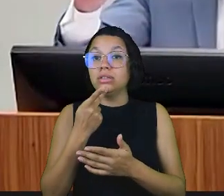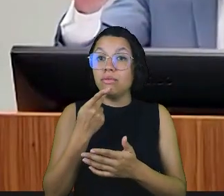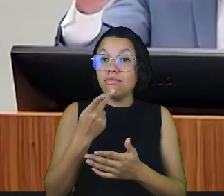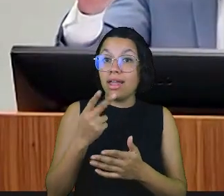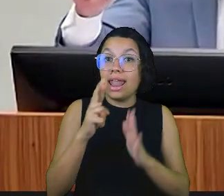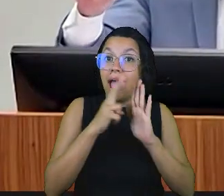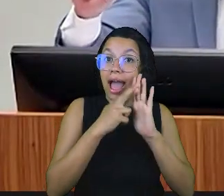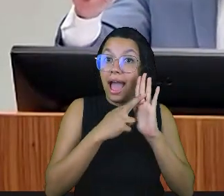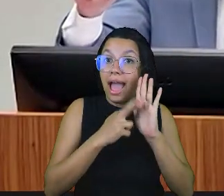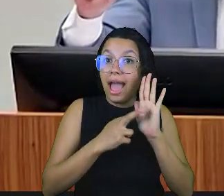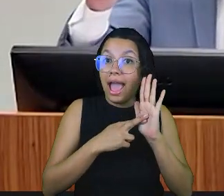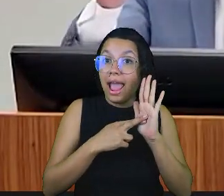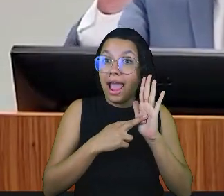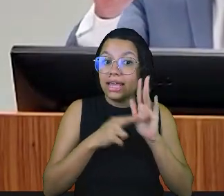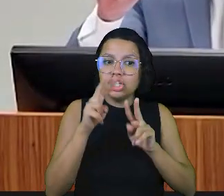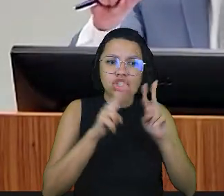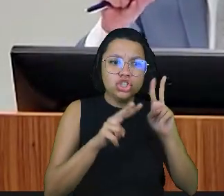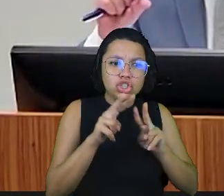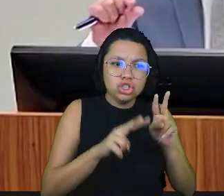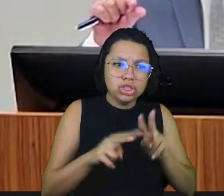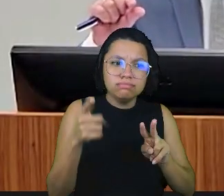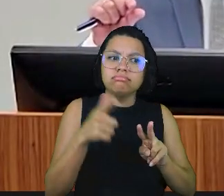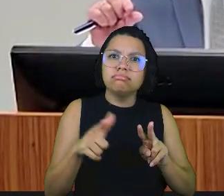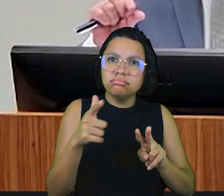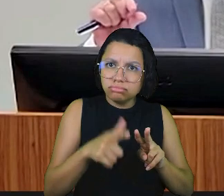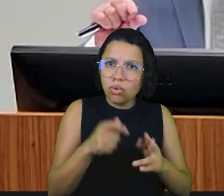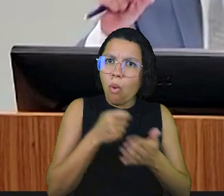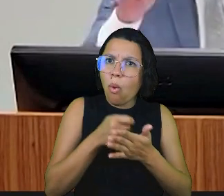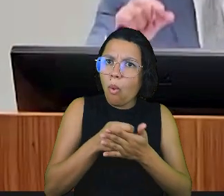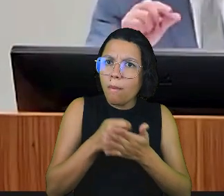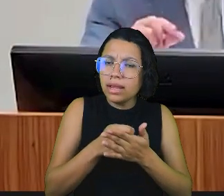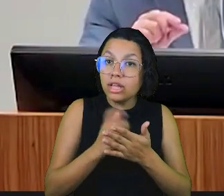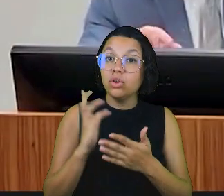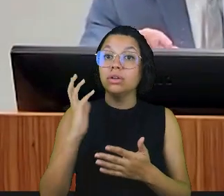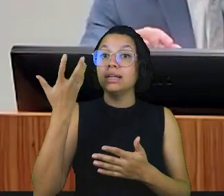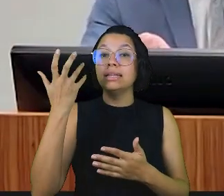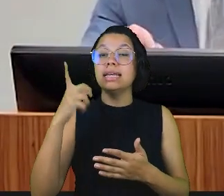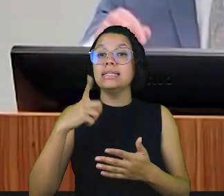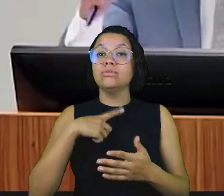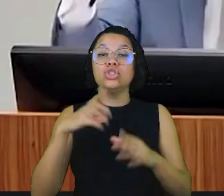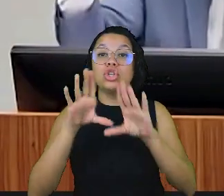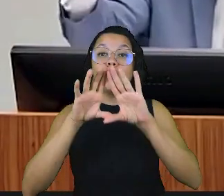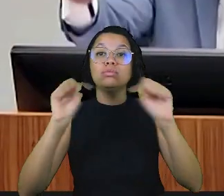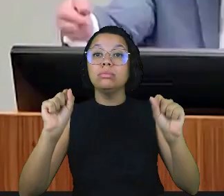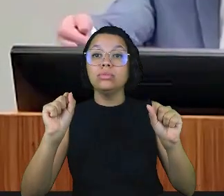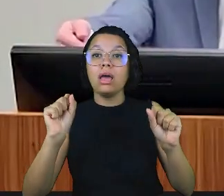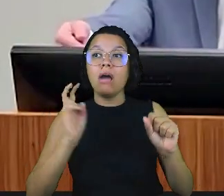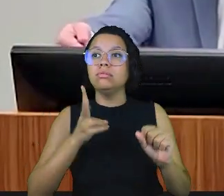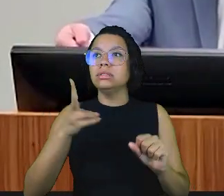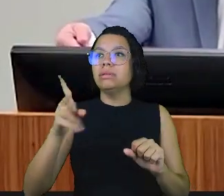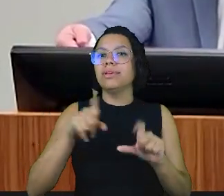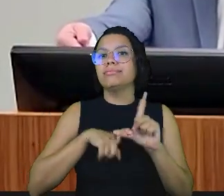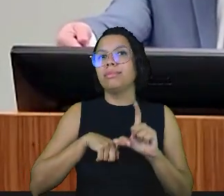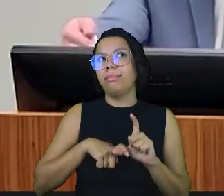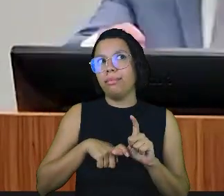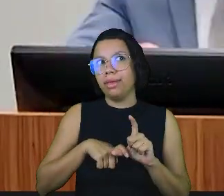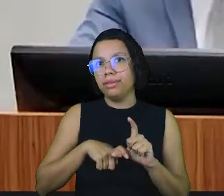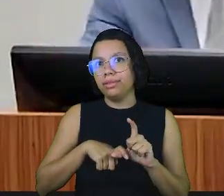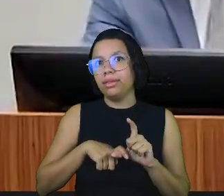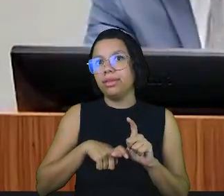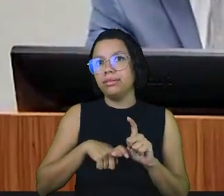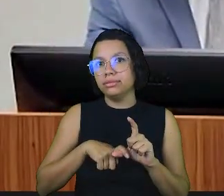reexame obrigatório da decisão tirada pelo tribunal. Nós ficamos sempre na dependência do aparelhamento de um recurso